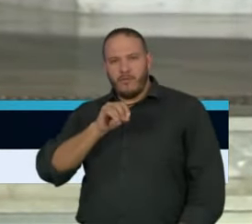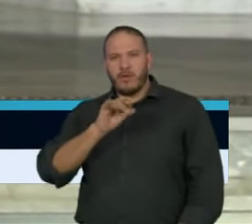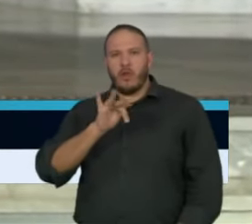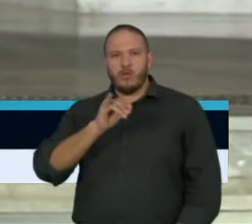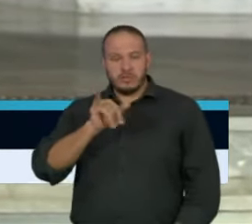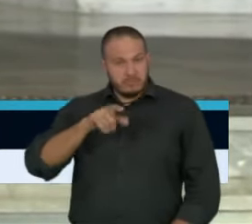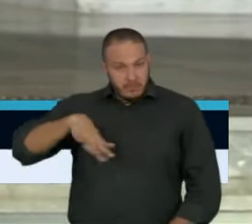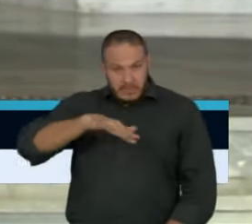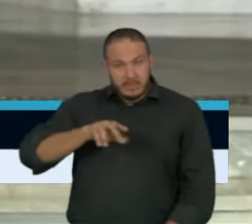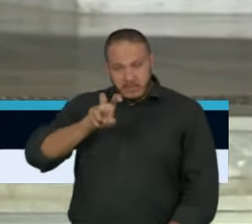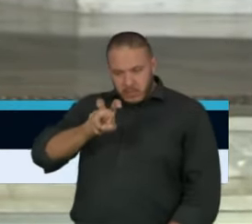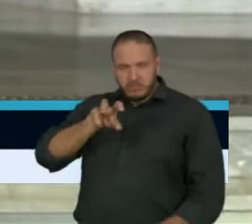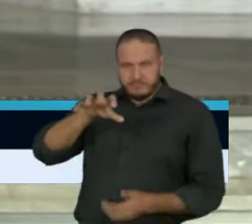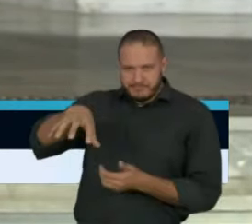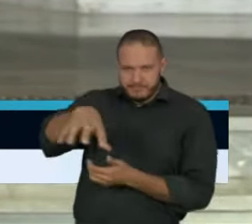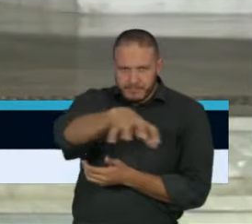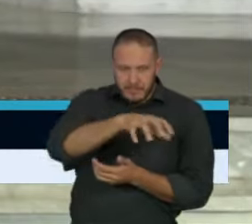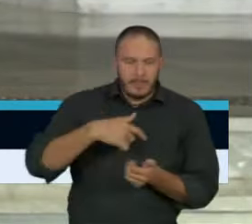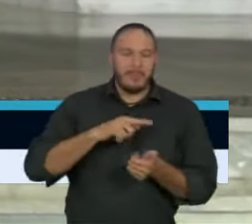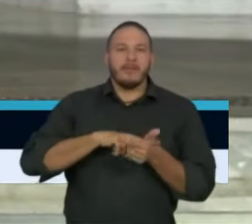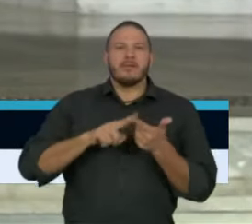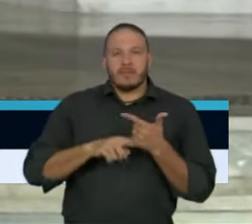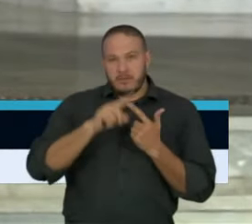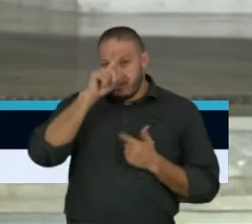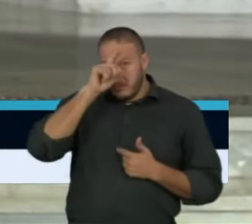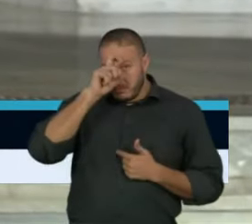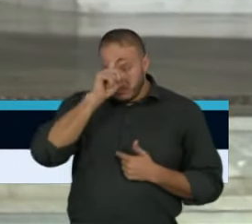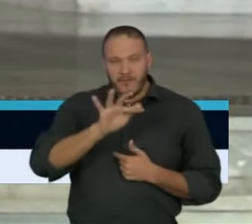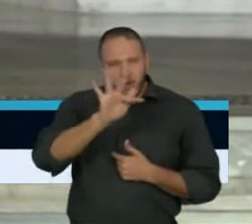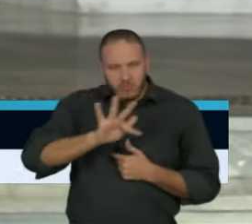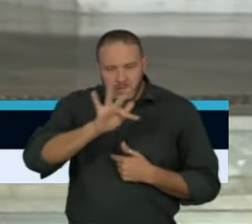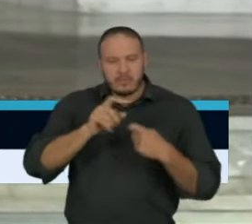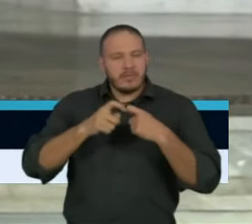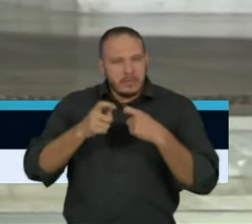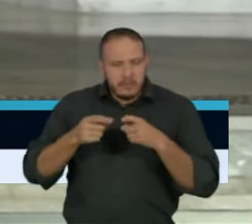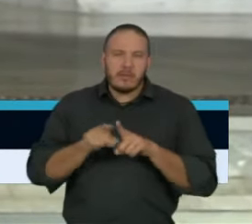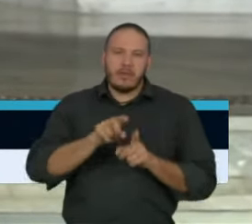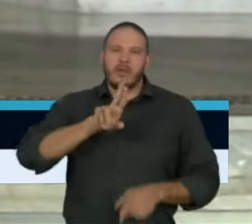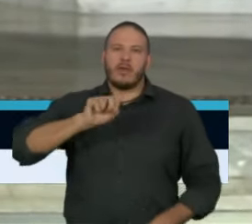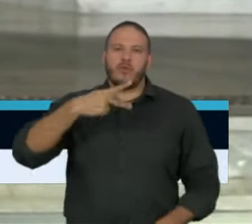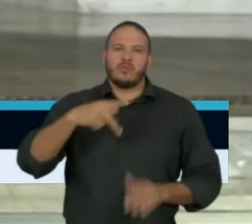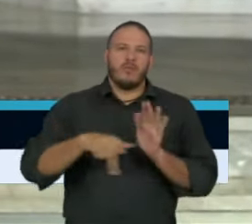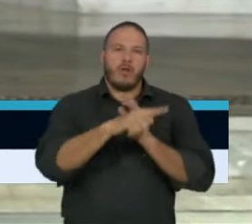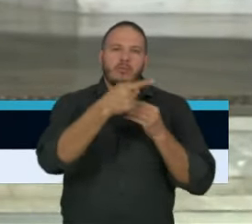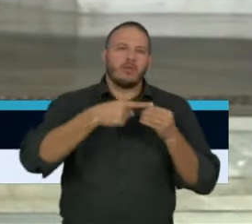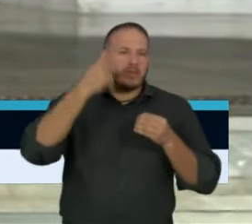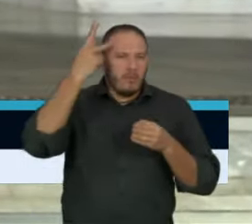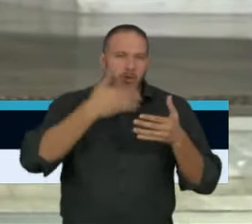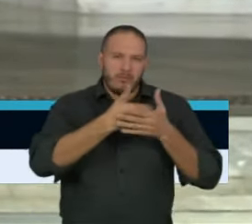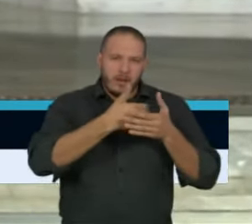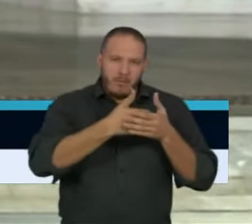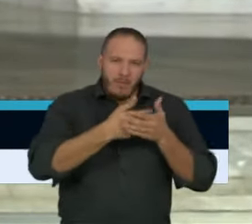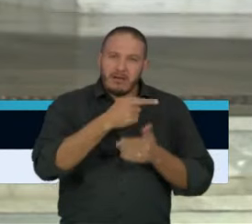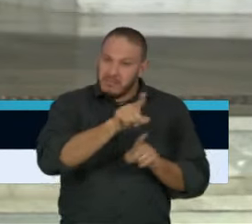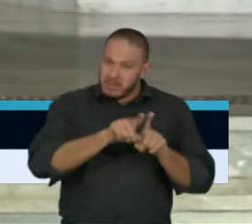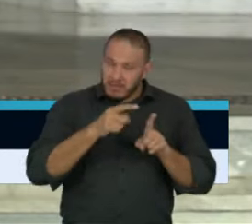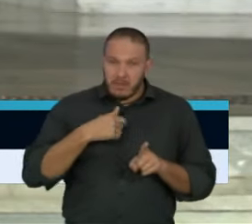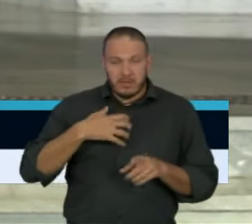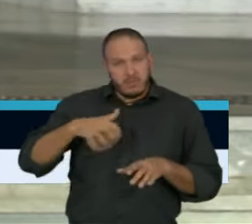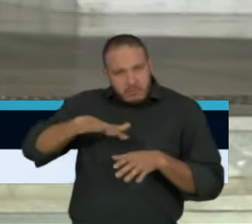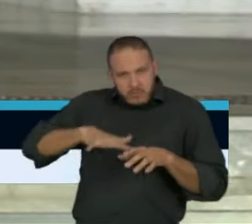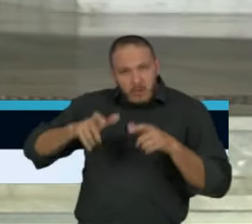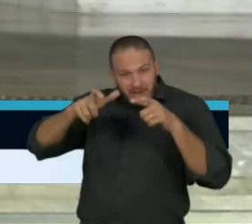regionais, Hospital das Clínicas da Faculdade de Medicina da USP de Ribeirão Preto, do Hemocentro de Ribeirão